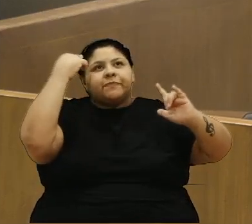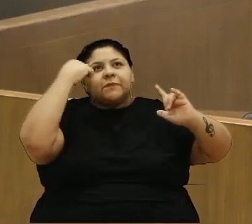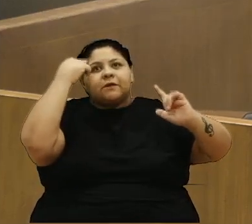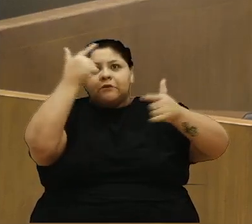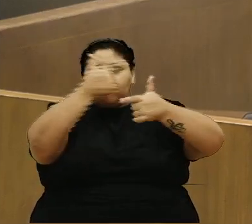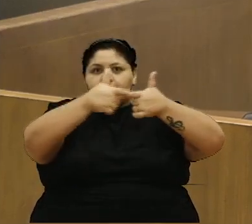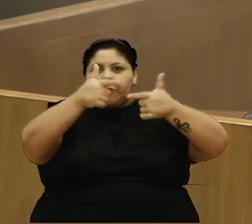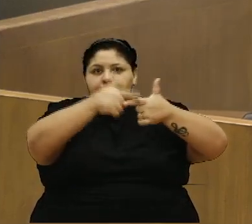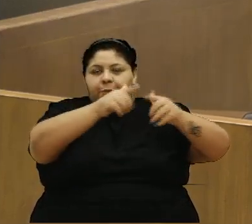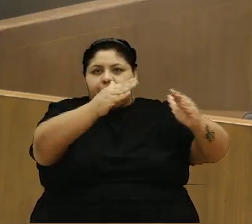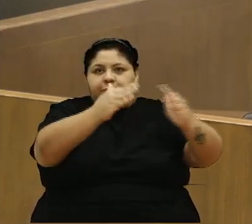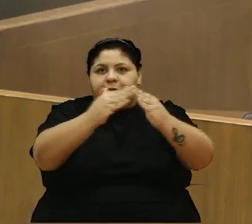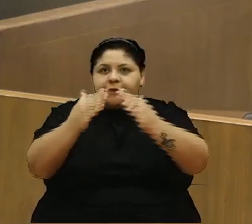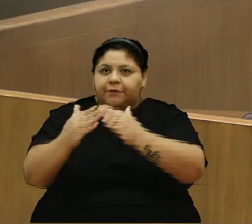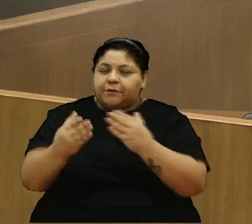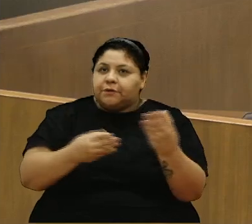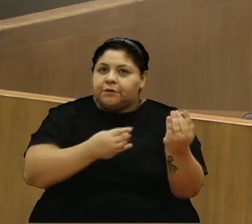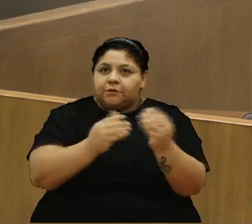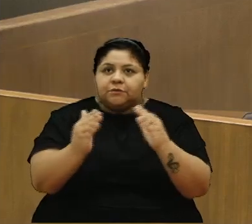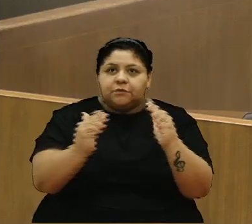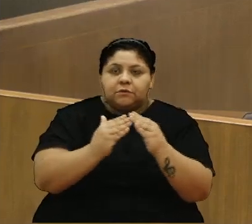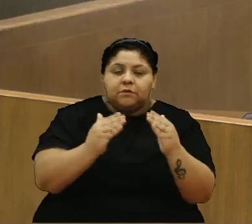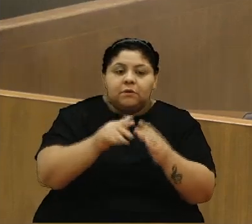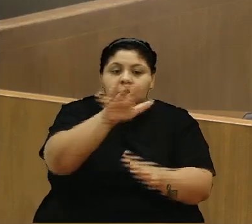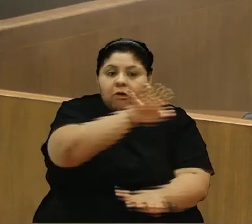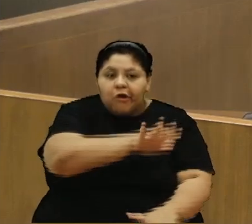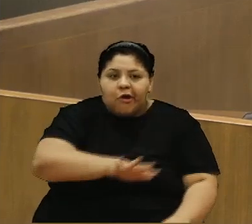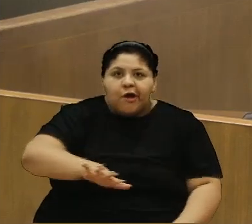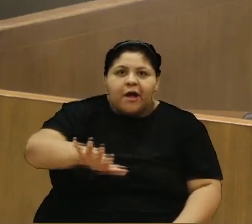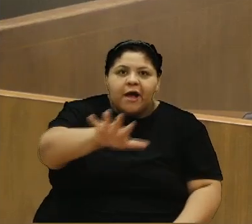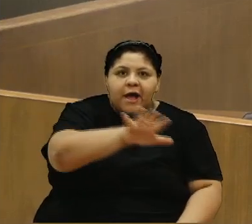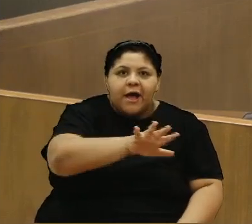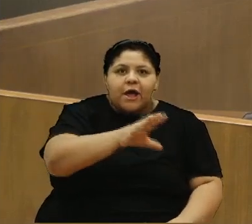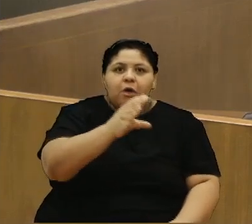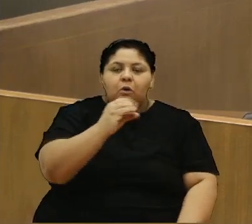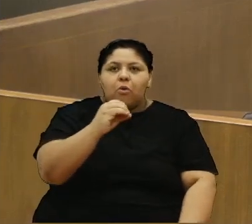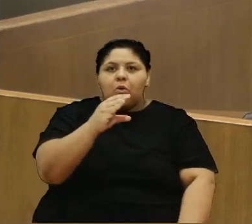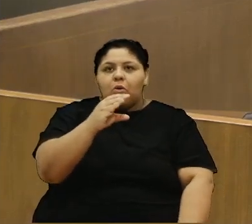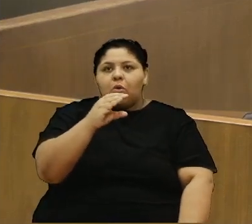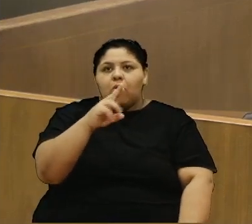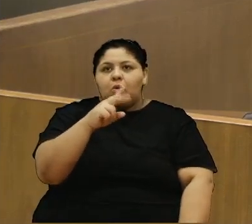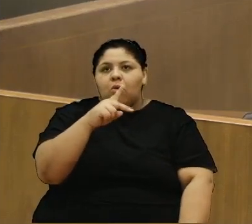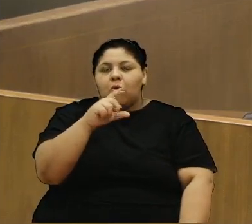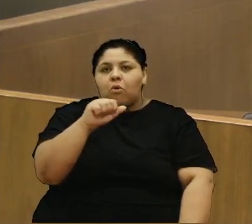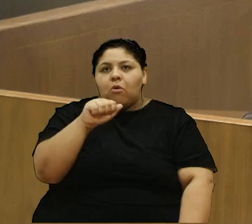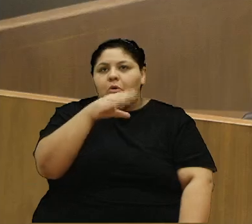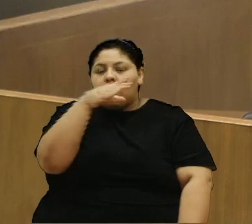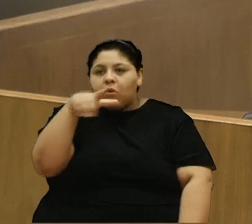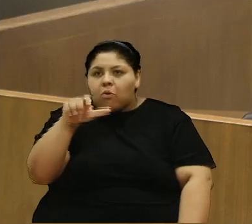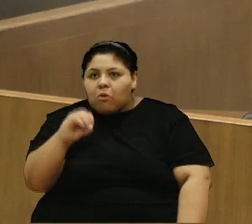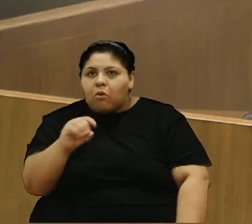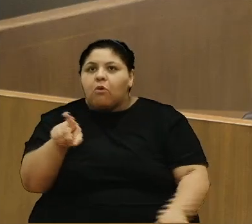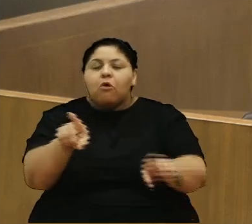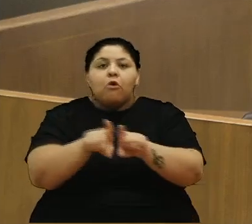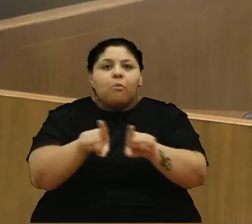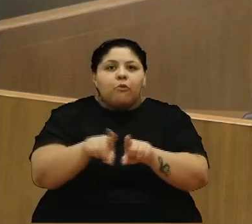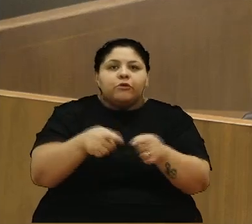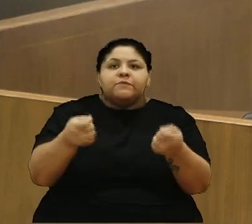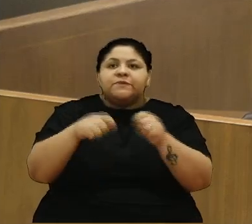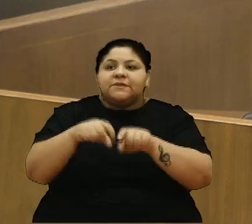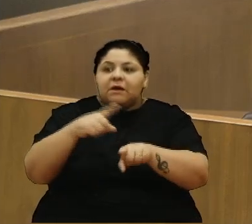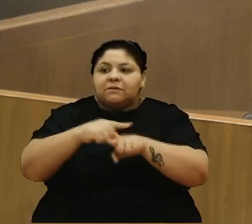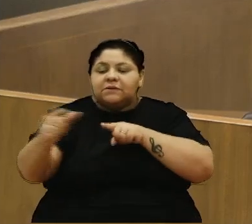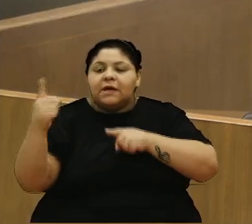problema habitacional, muitas moravam em área de ocupação, muitas foram desapropriadas do seu local por conta de obras da prefeitura,